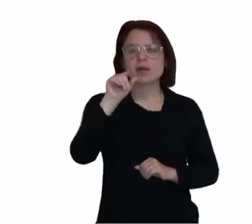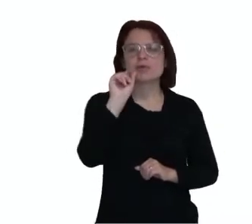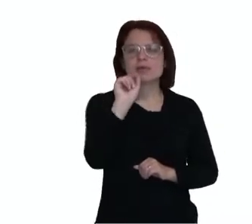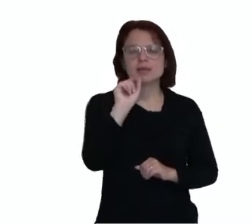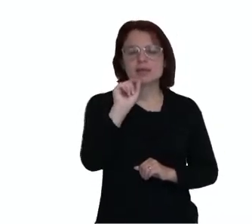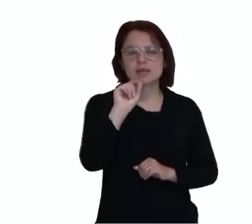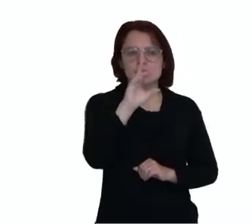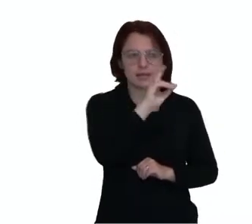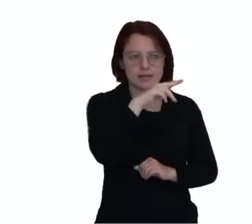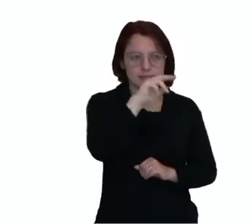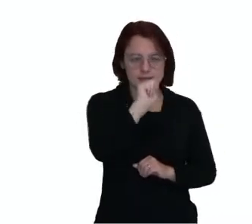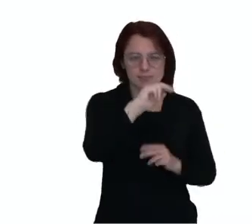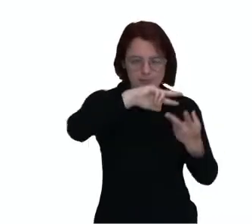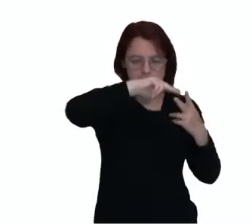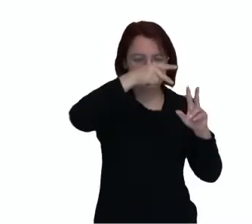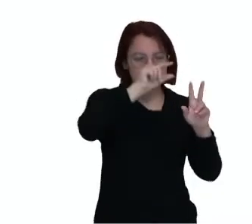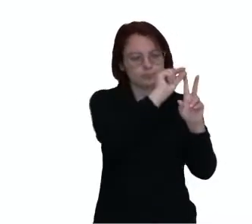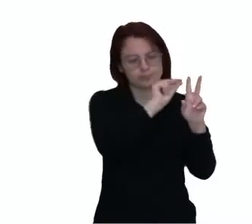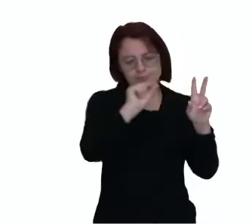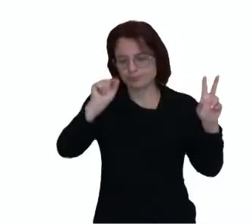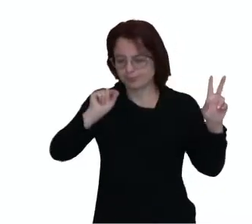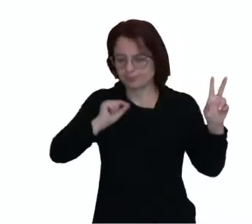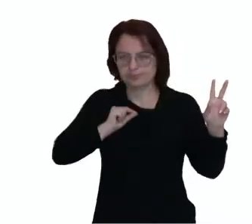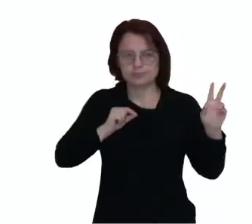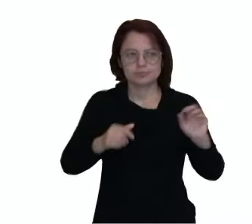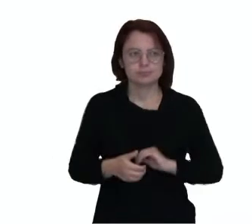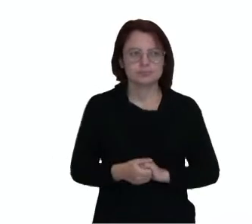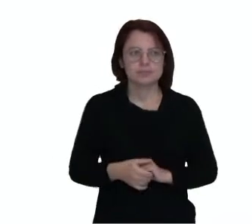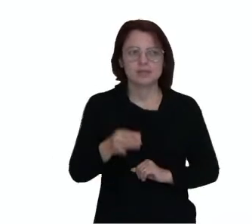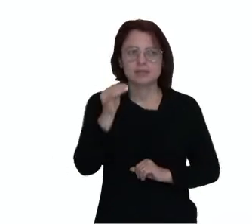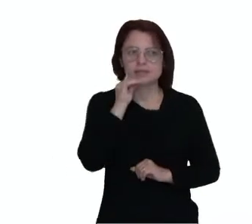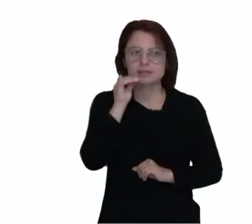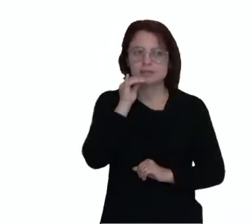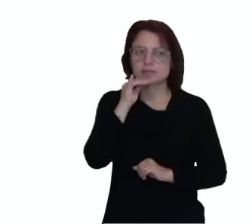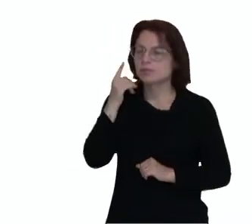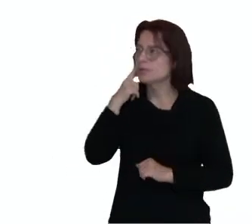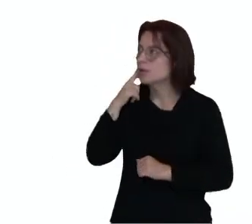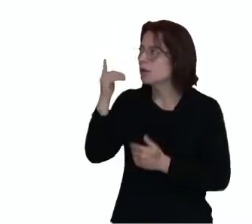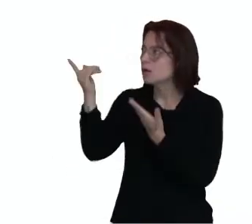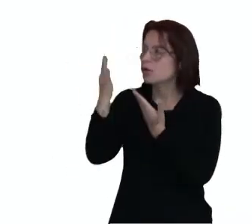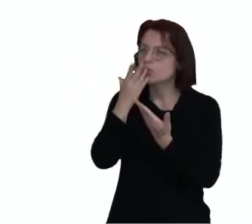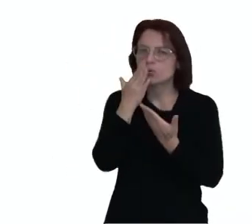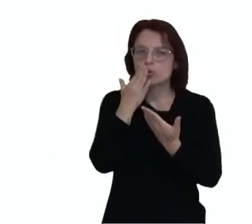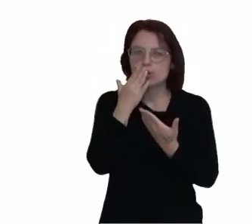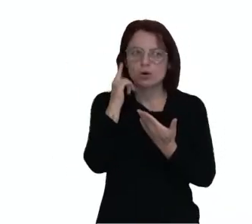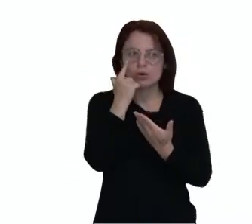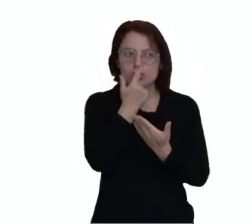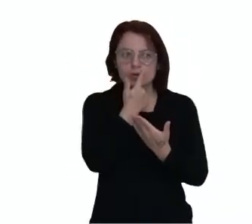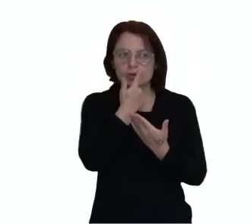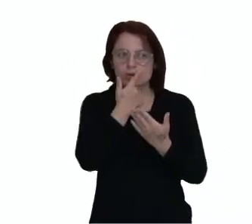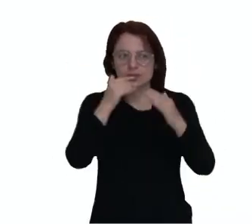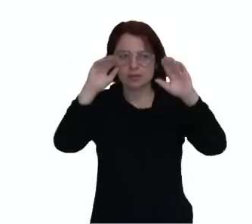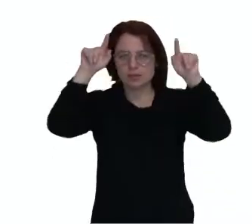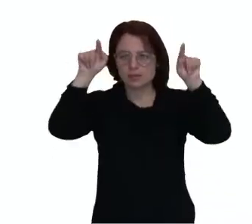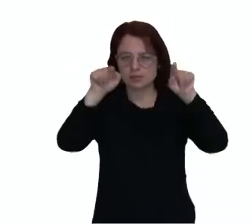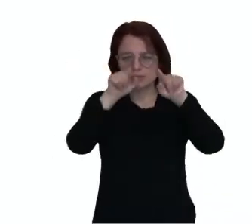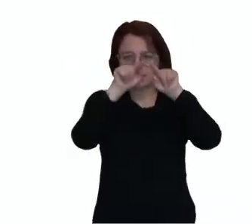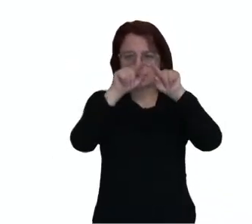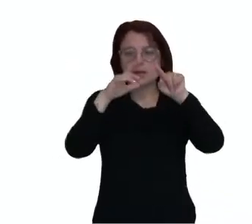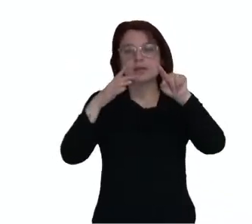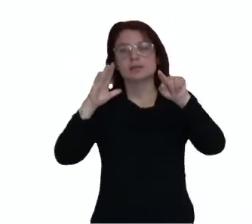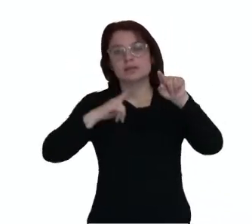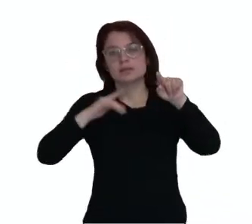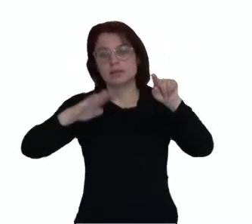tela, em verdinho, por exemplo, o gene da cor do olho, ele fica nesse local. Mas ele pode ser, quanto mais melanina,